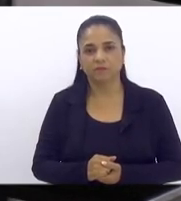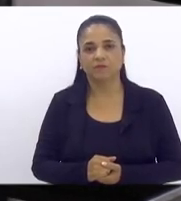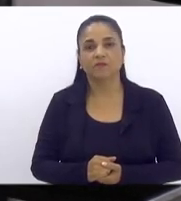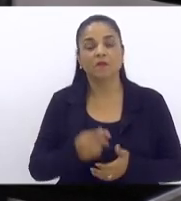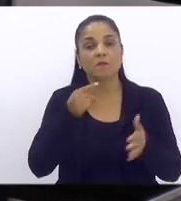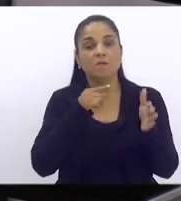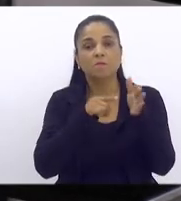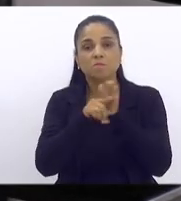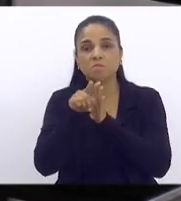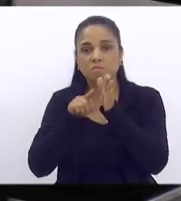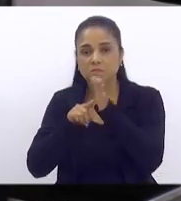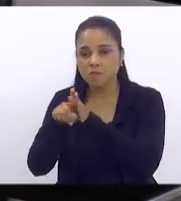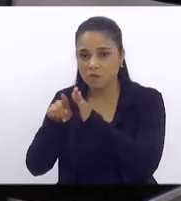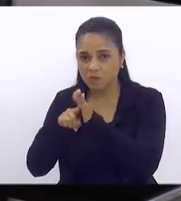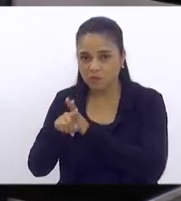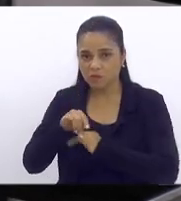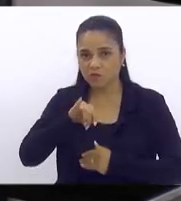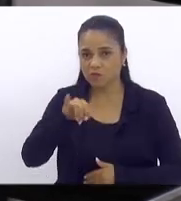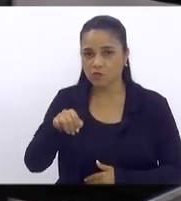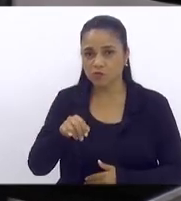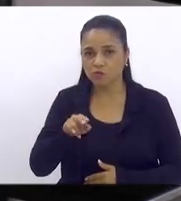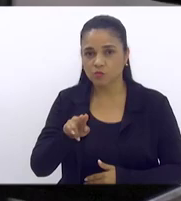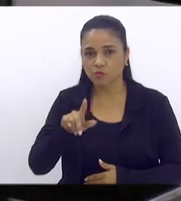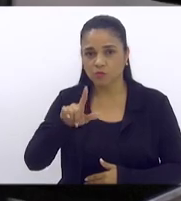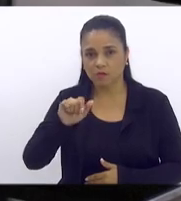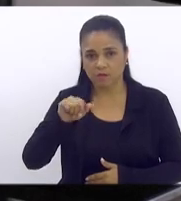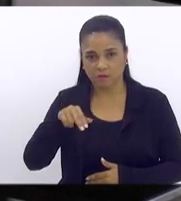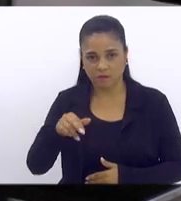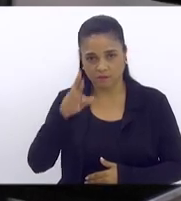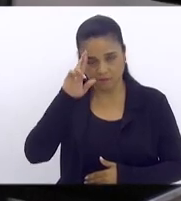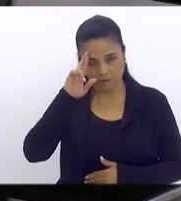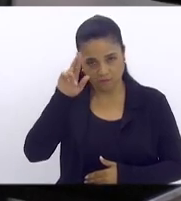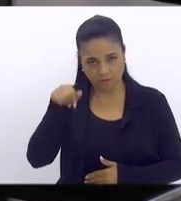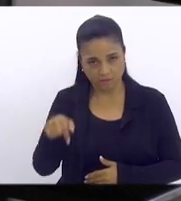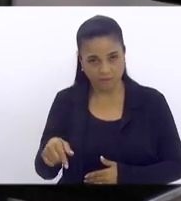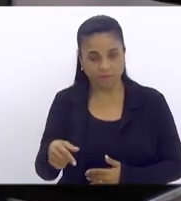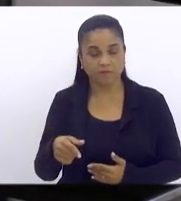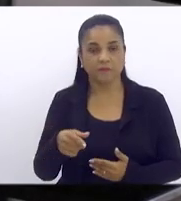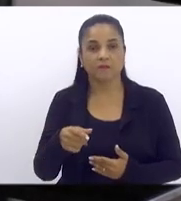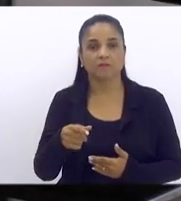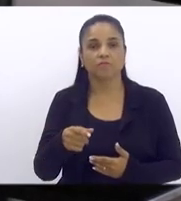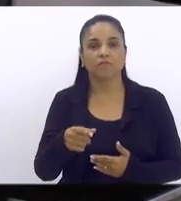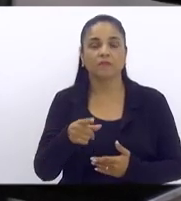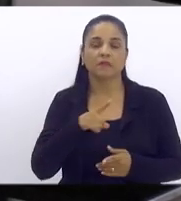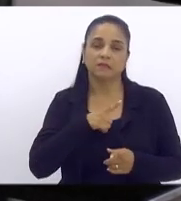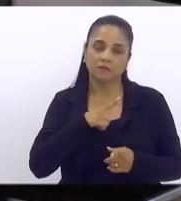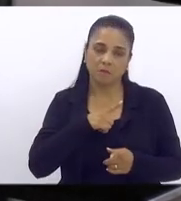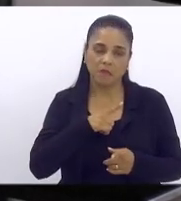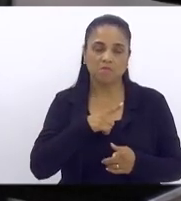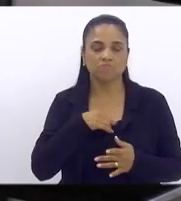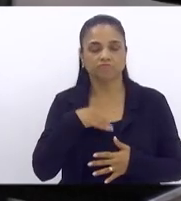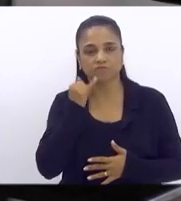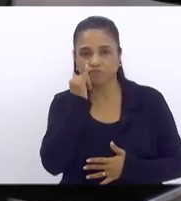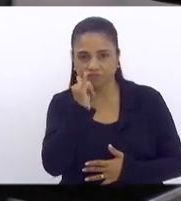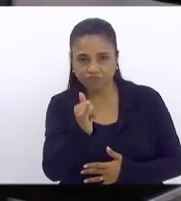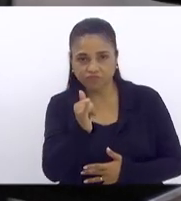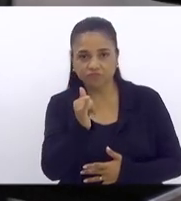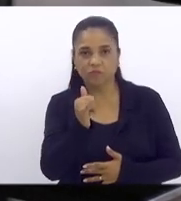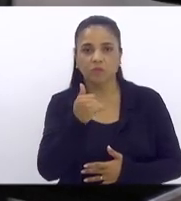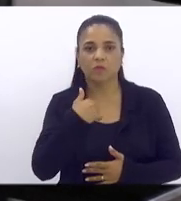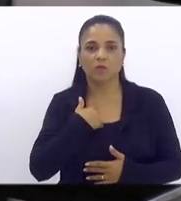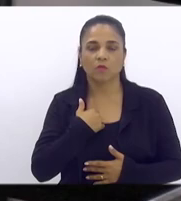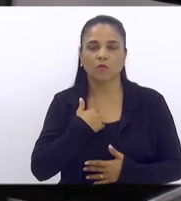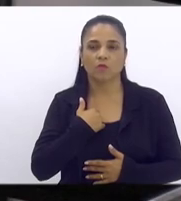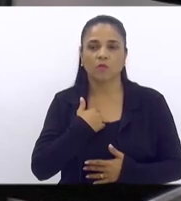as perguntas para a senhora Juliana, mas também não deixar de colocar algumas coisas que eu já tenho um pouco